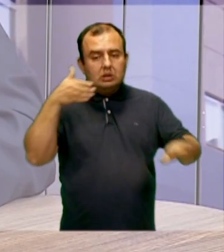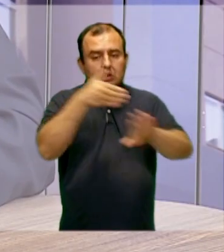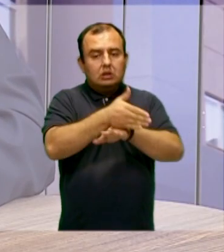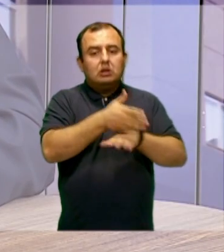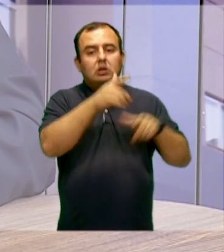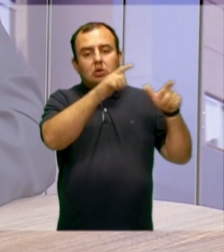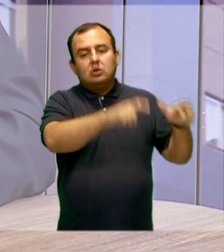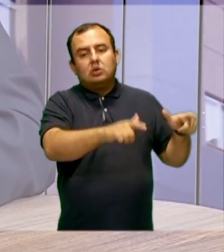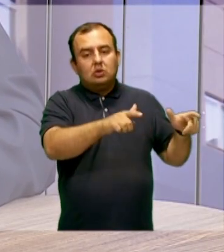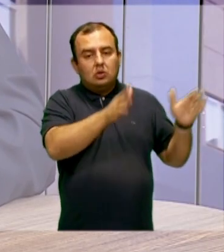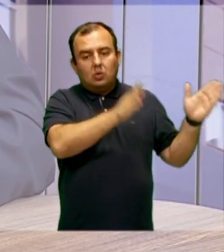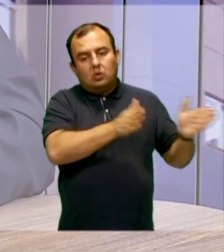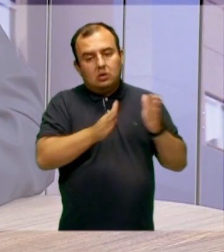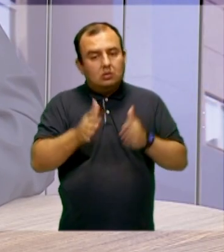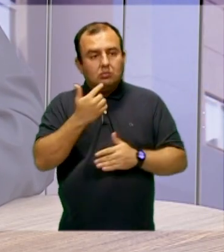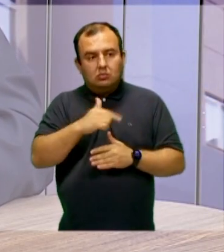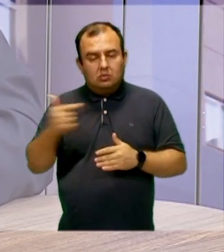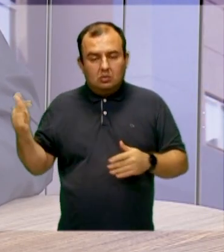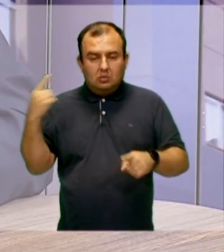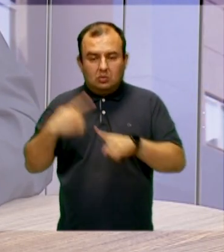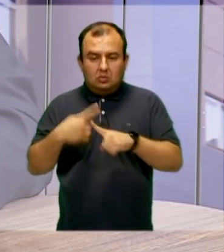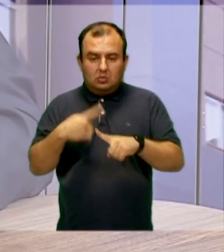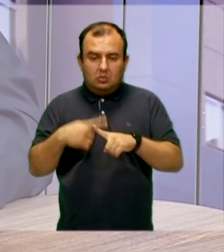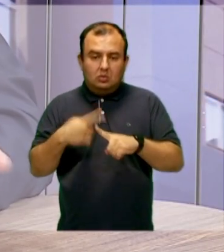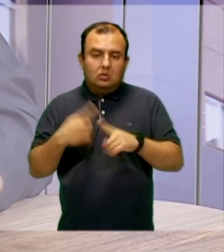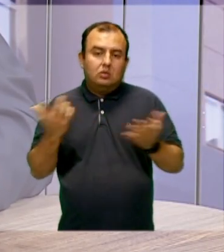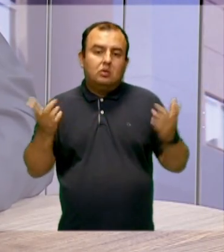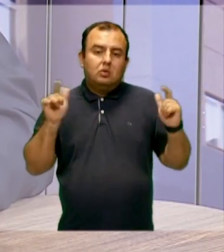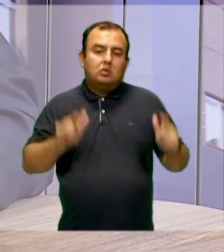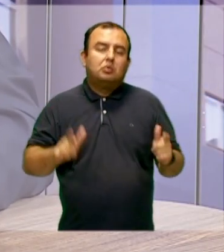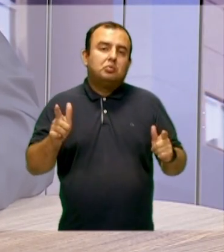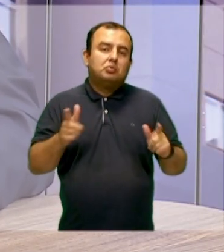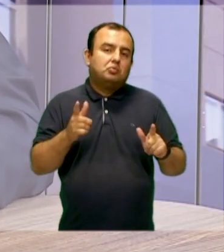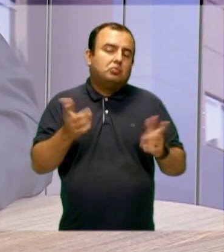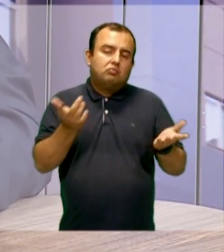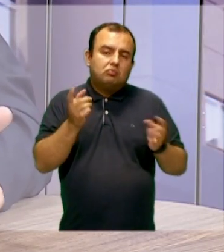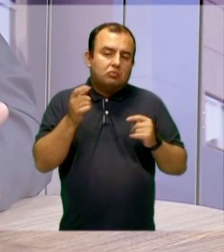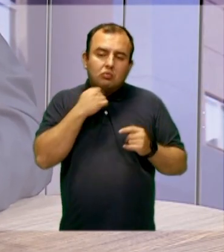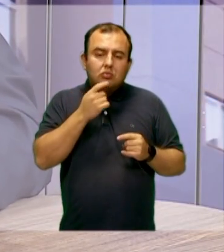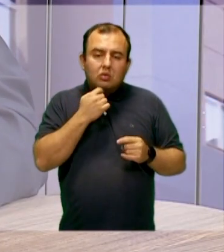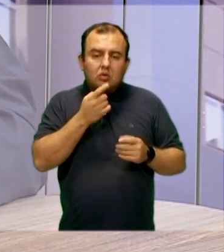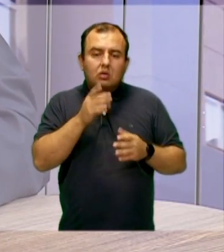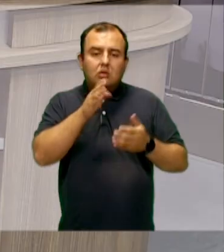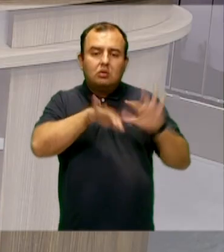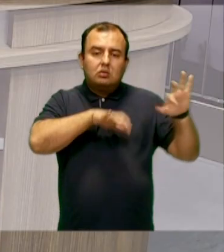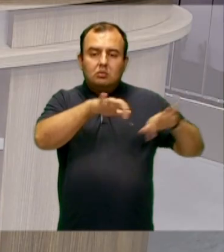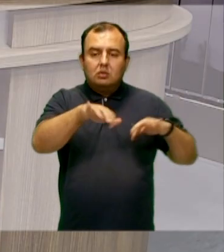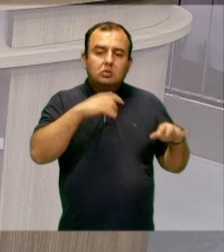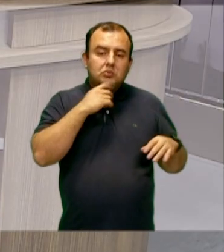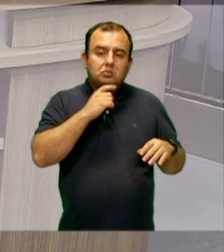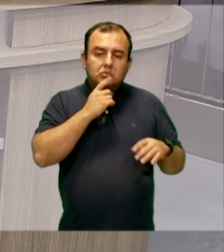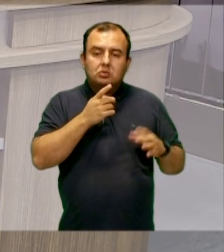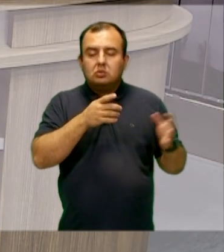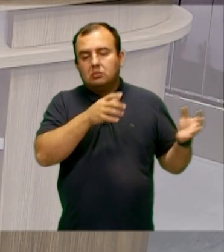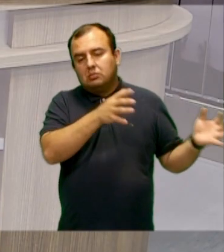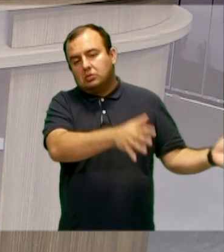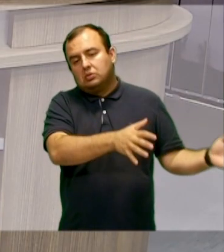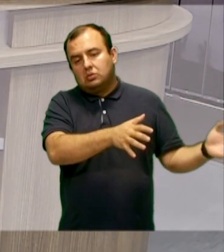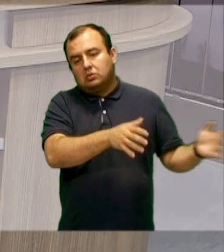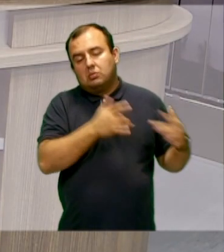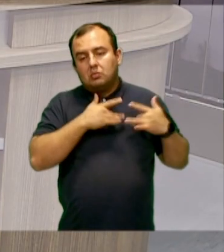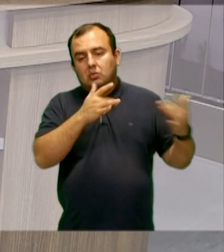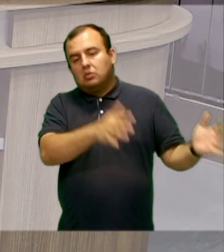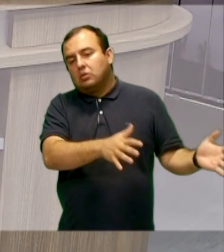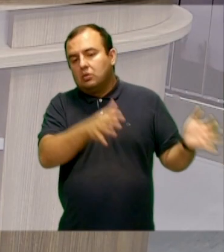uma parte ainda não está organizada, por questão de espaço logístico mesmo, não tem como separar aquilo. Então, a gente precisa retirar esses itens da